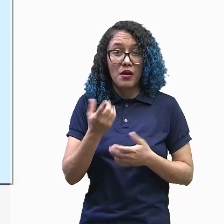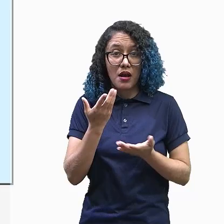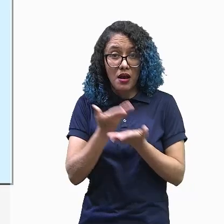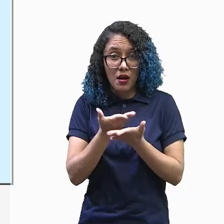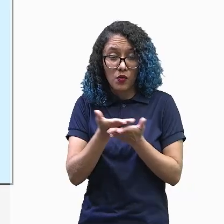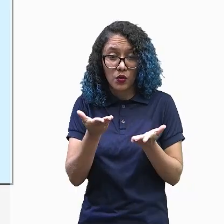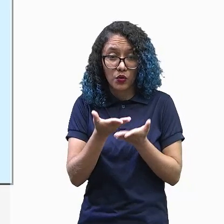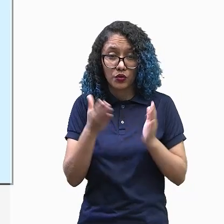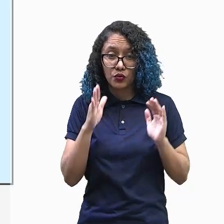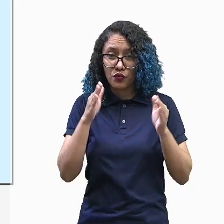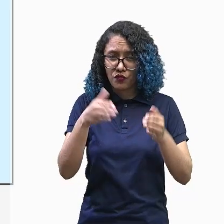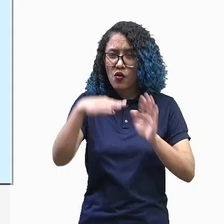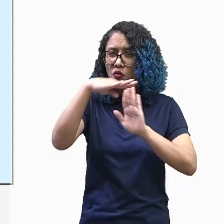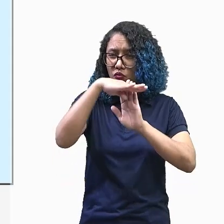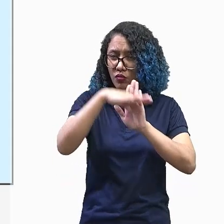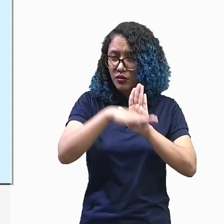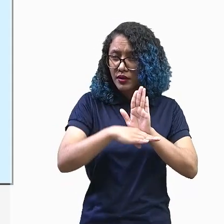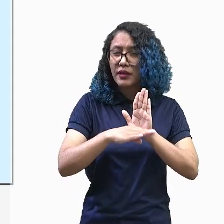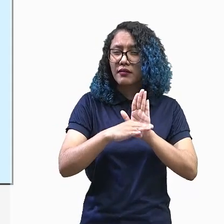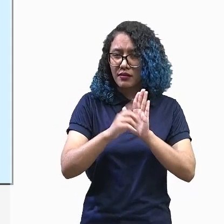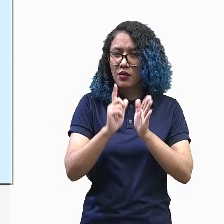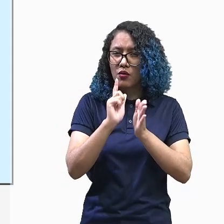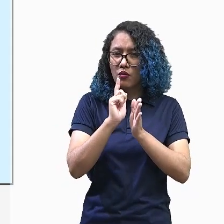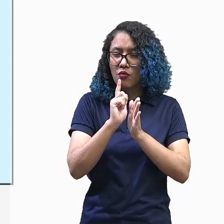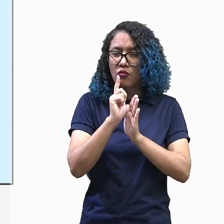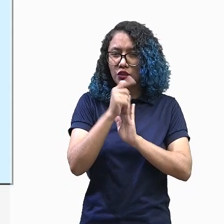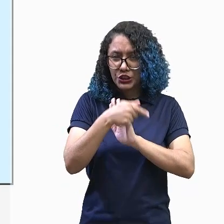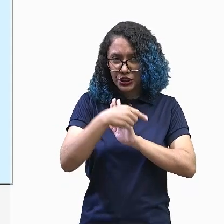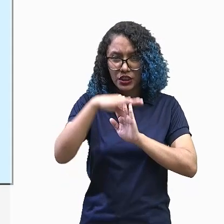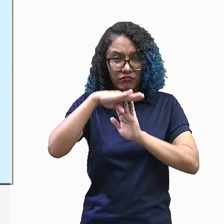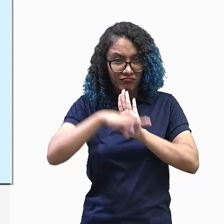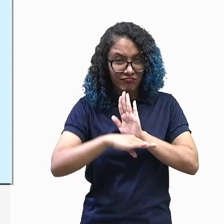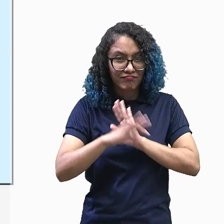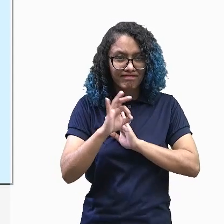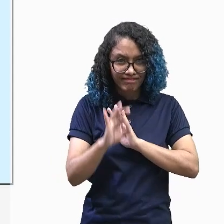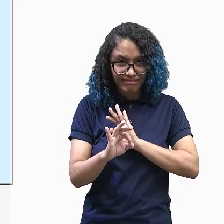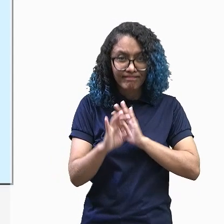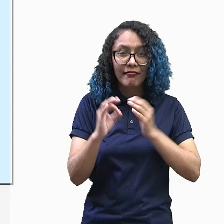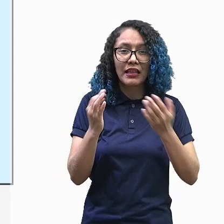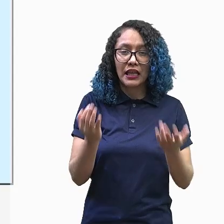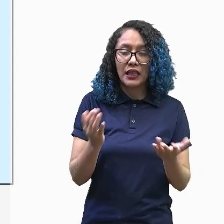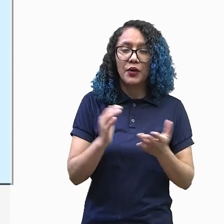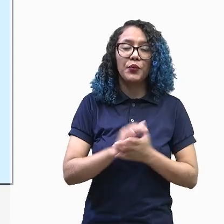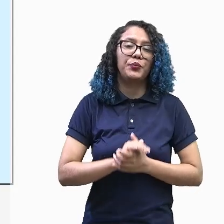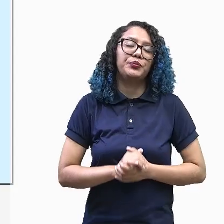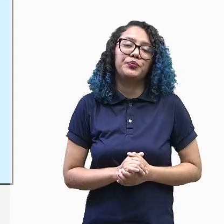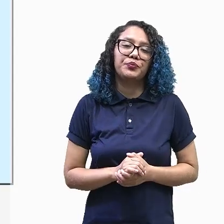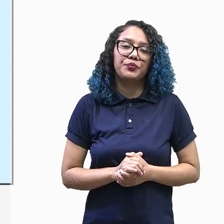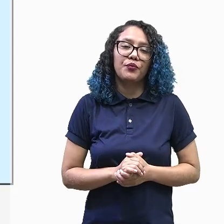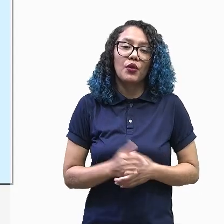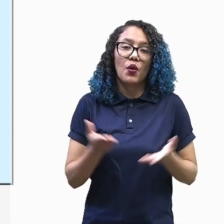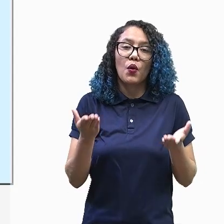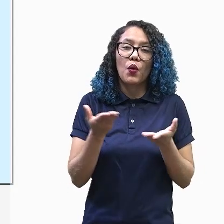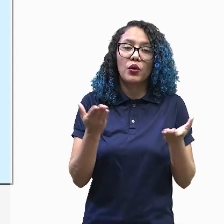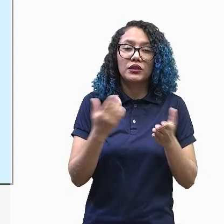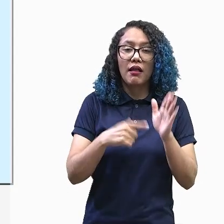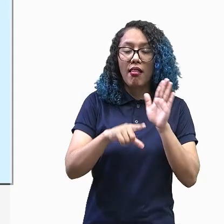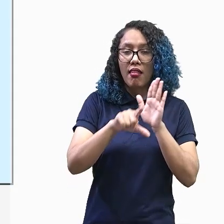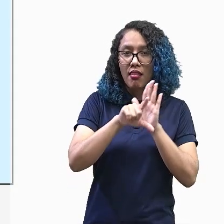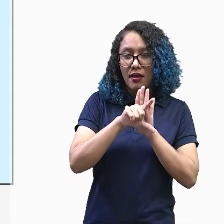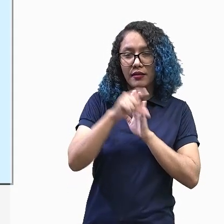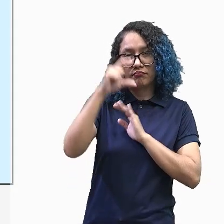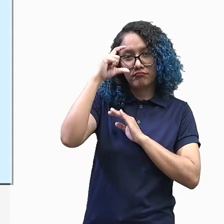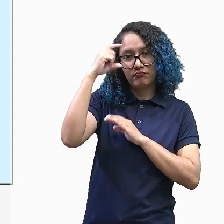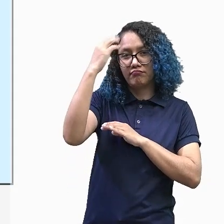as normas, né, o gênero textual normativo. Nós vamos perceber que atualmente nós temos a Lei Maria da